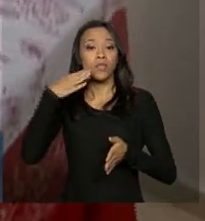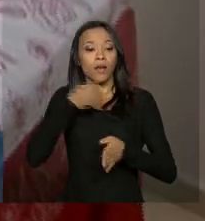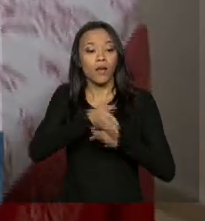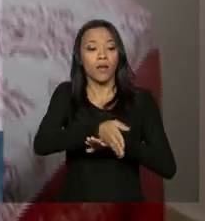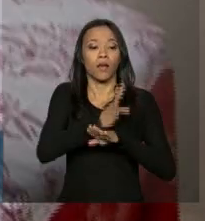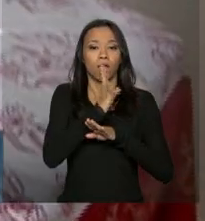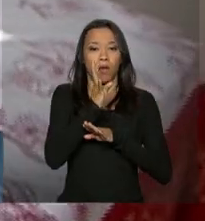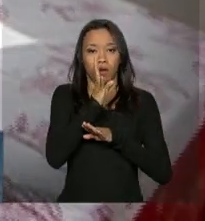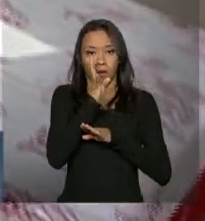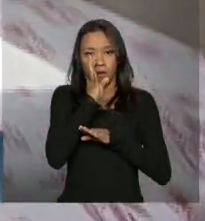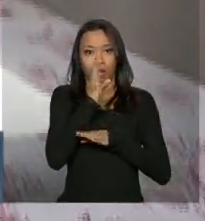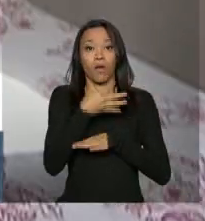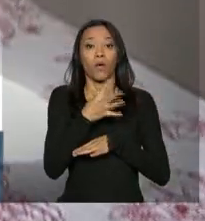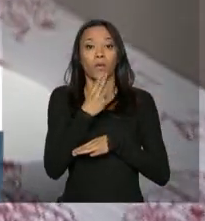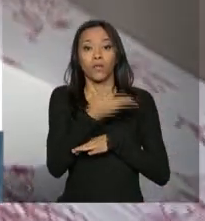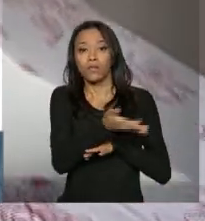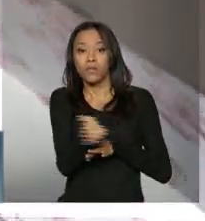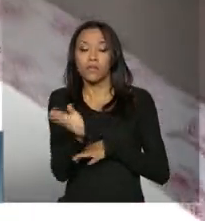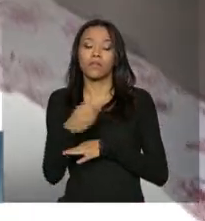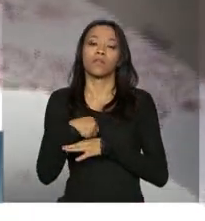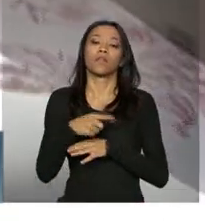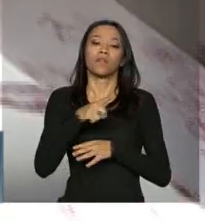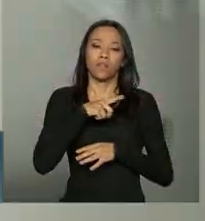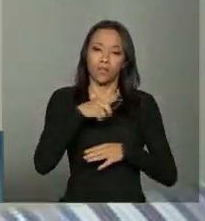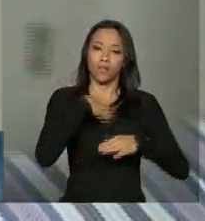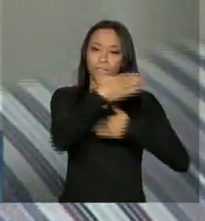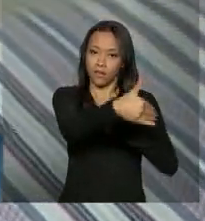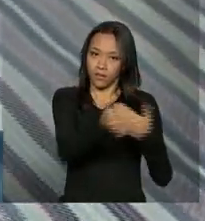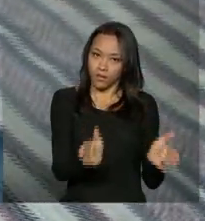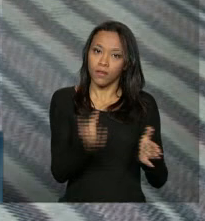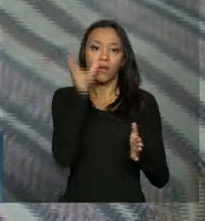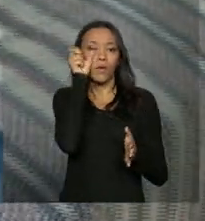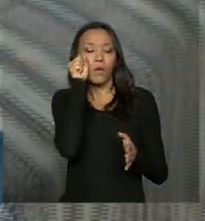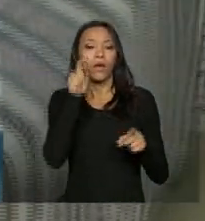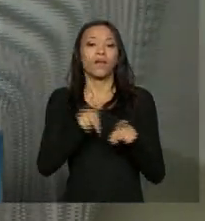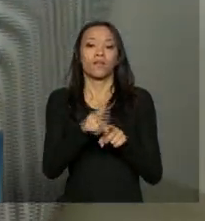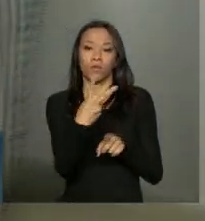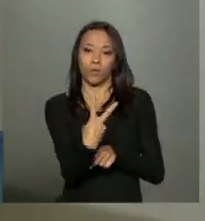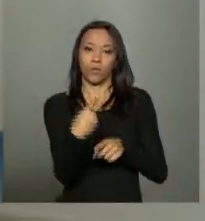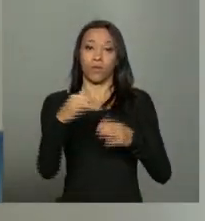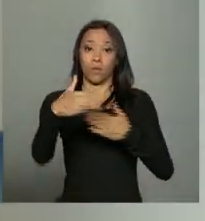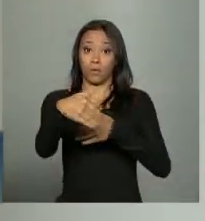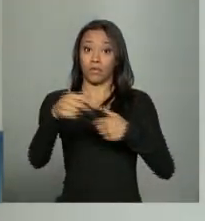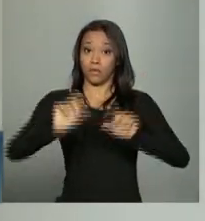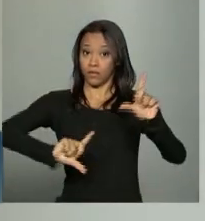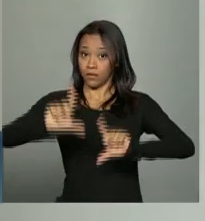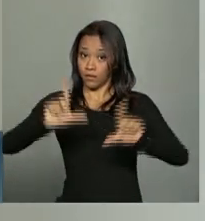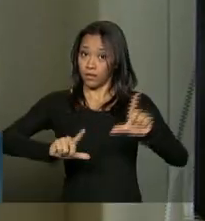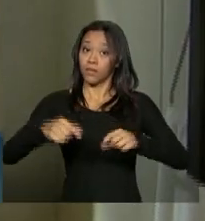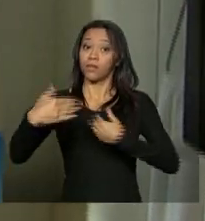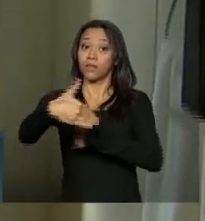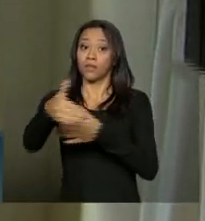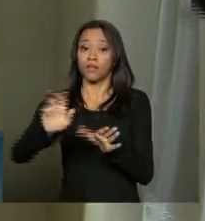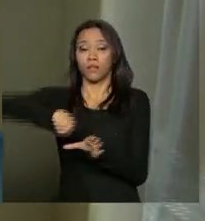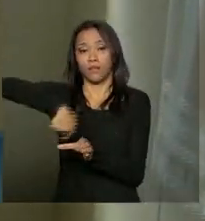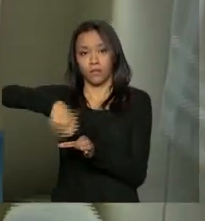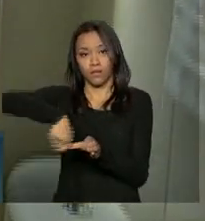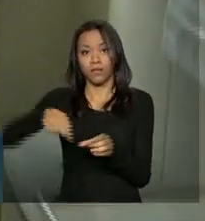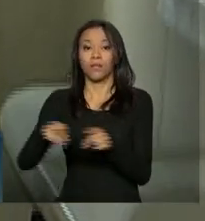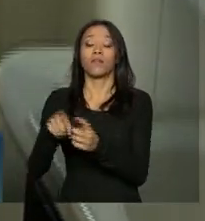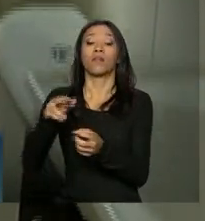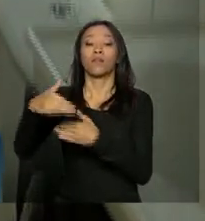sala dois quartos cozinha e banheiro e também área de